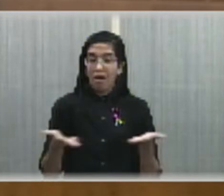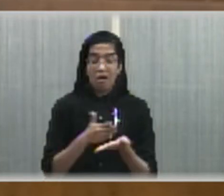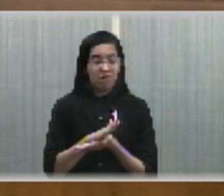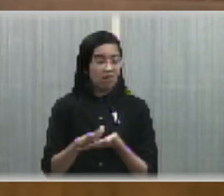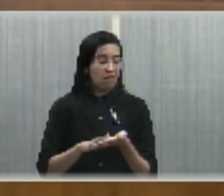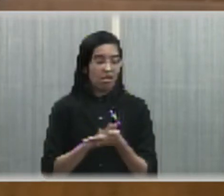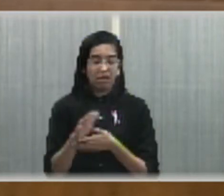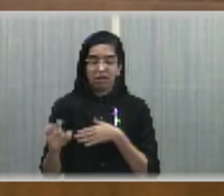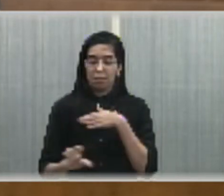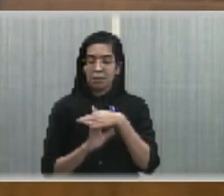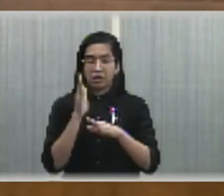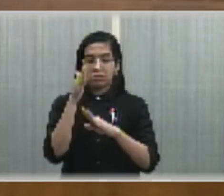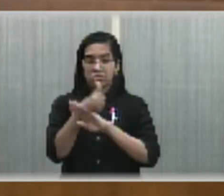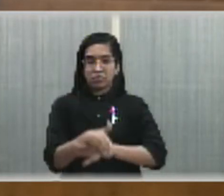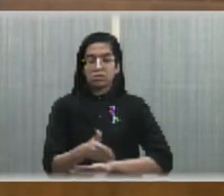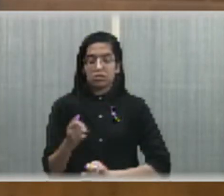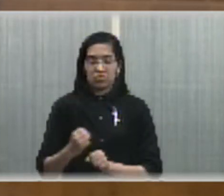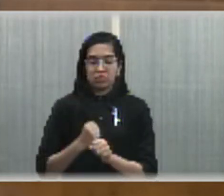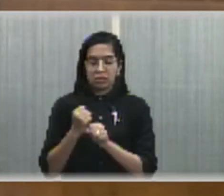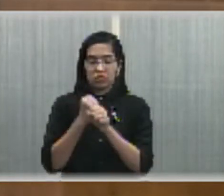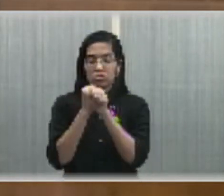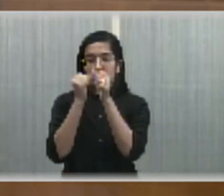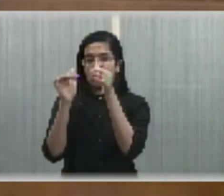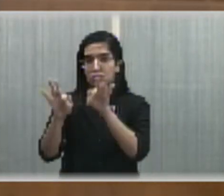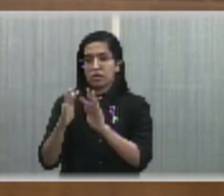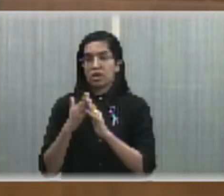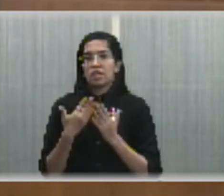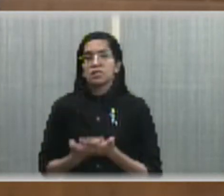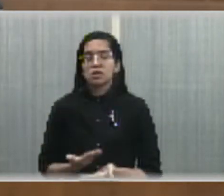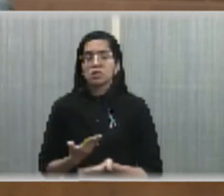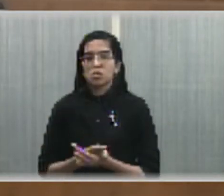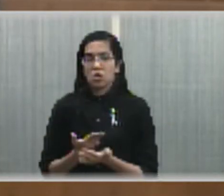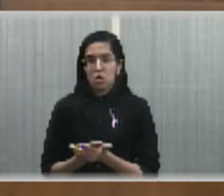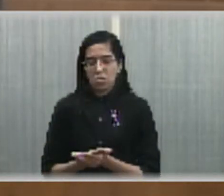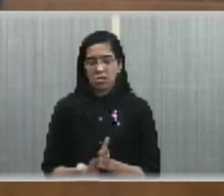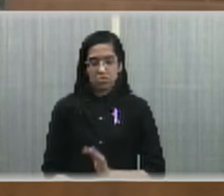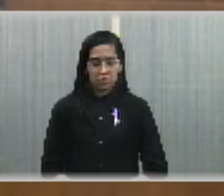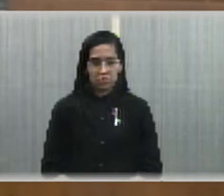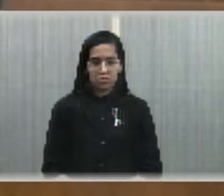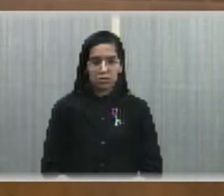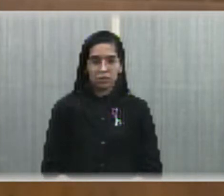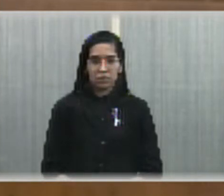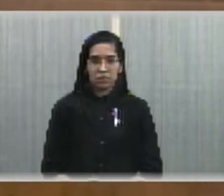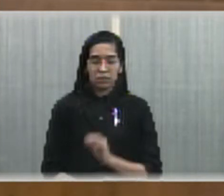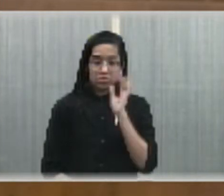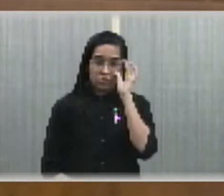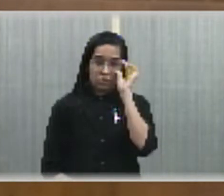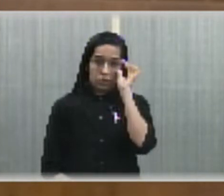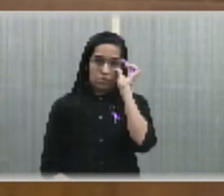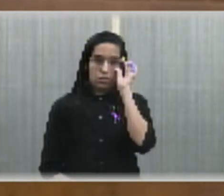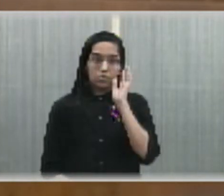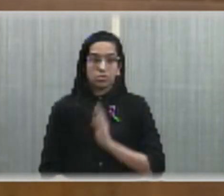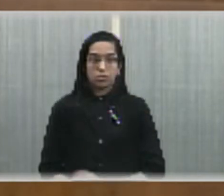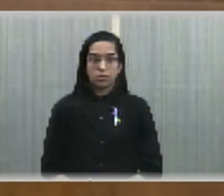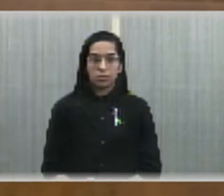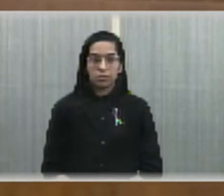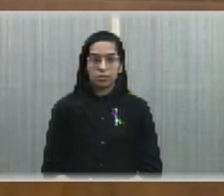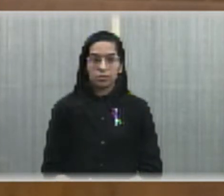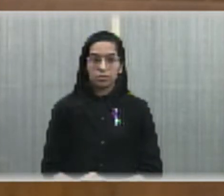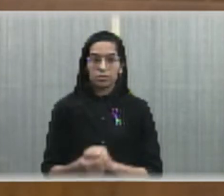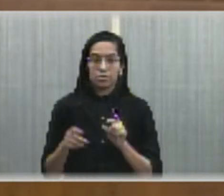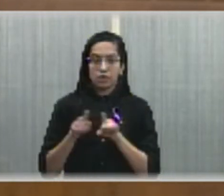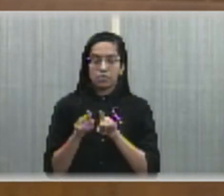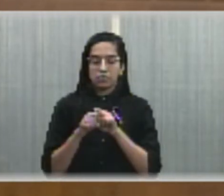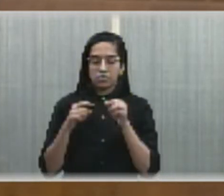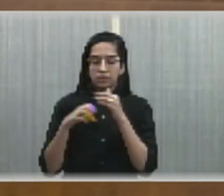em Porto Alegre para concluir a obra do Colégio do Ensino Médio. O Porto Alegre queria também